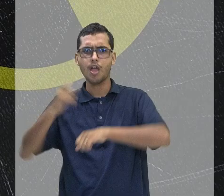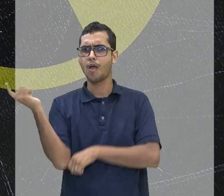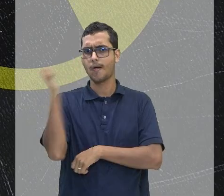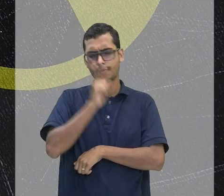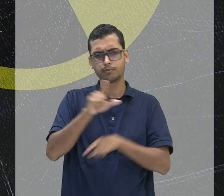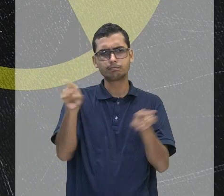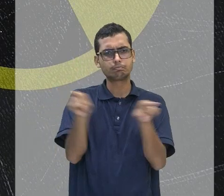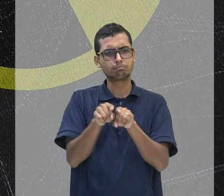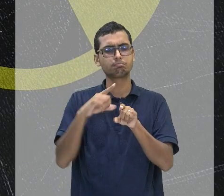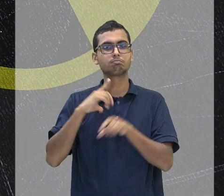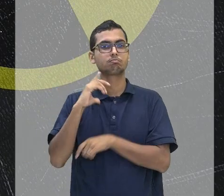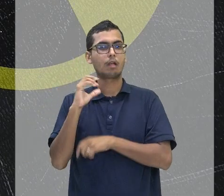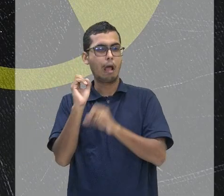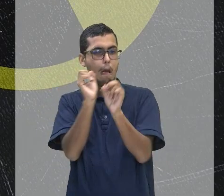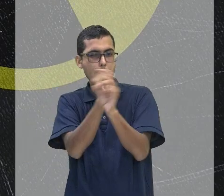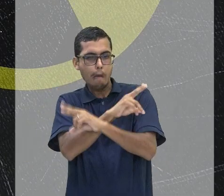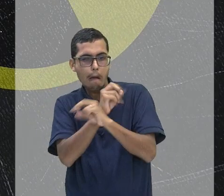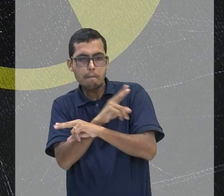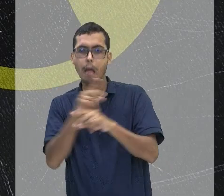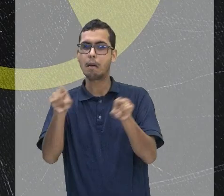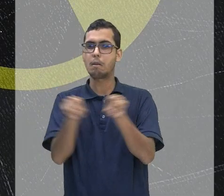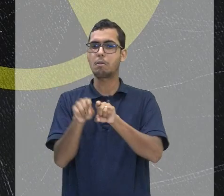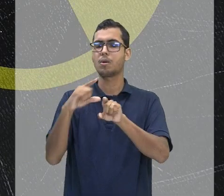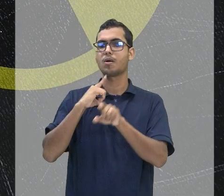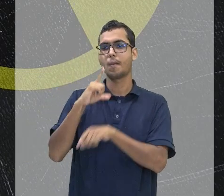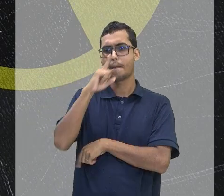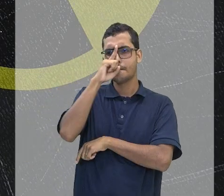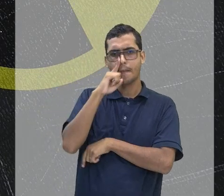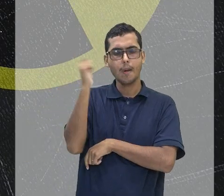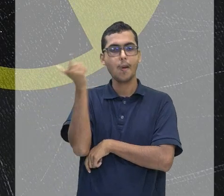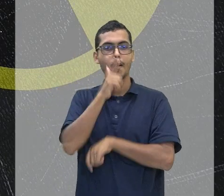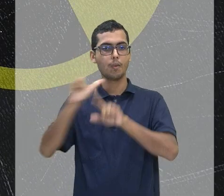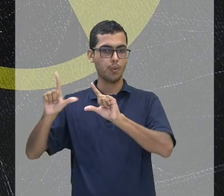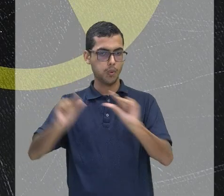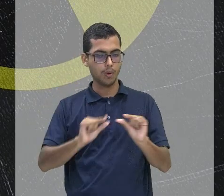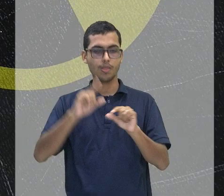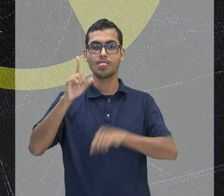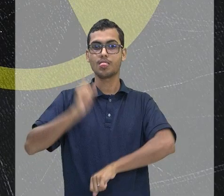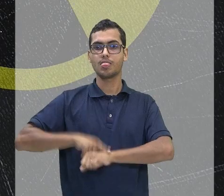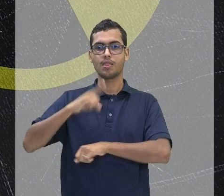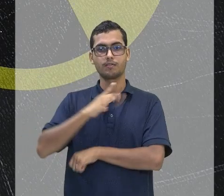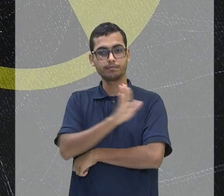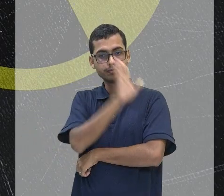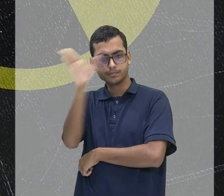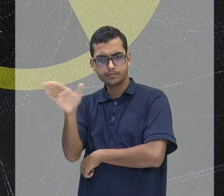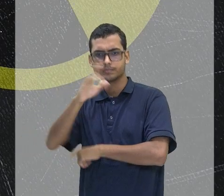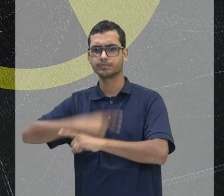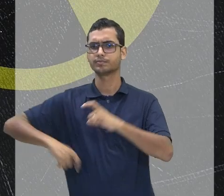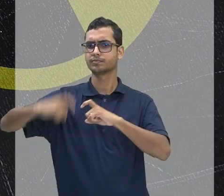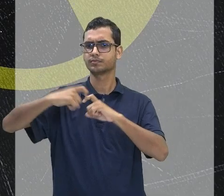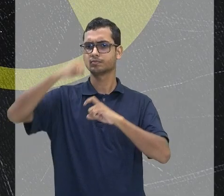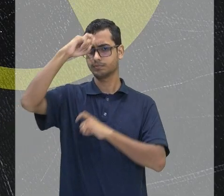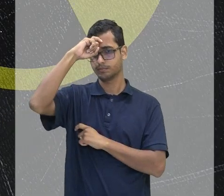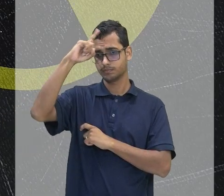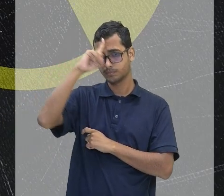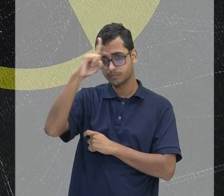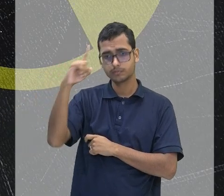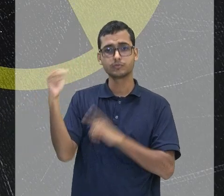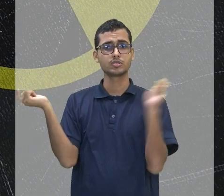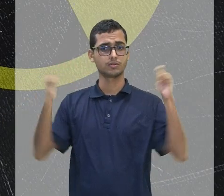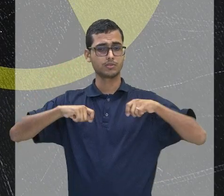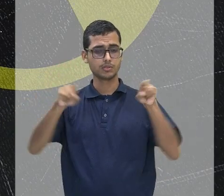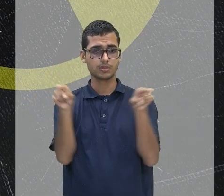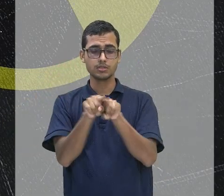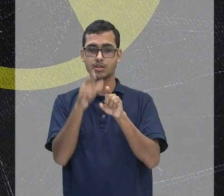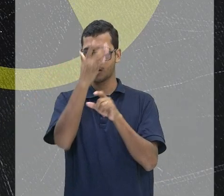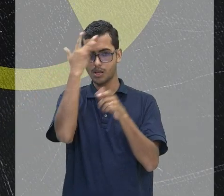É por isso que quando nós vamos tirar, por exemplo, um raio-x, quando a gente vai ao hospital porque está doente, nós precisamos aí, quem está